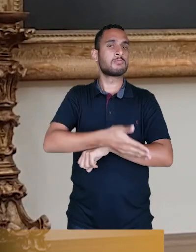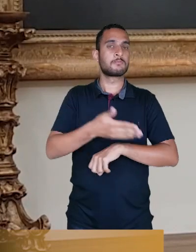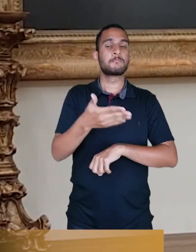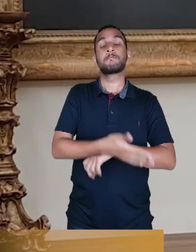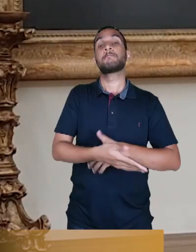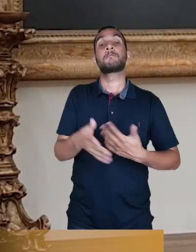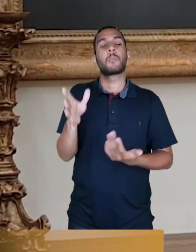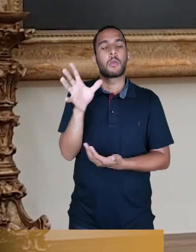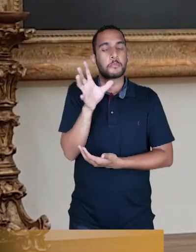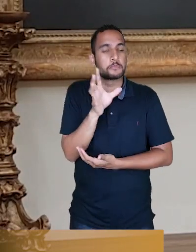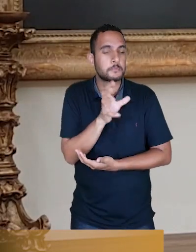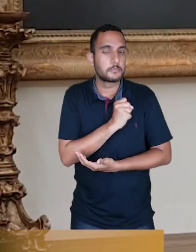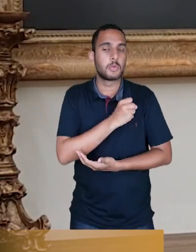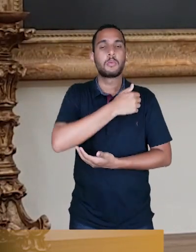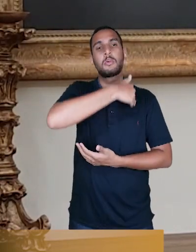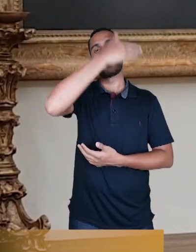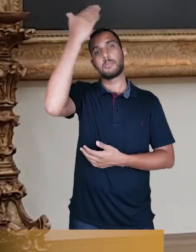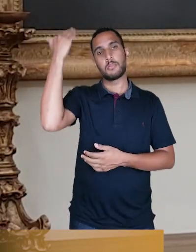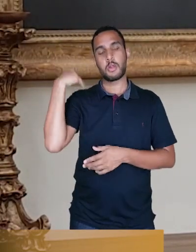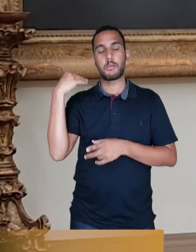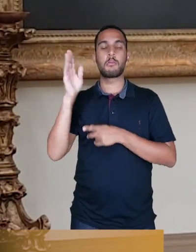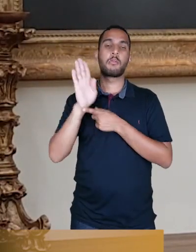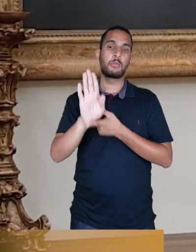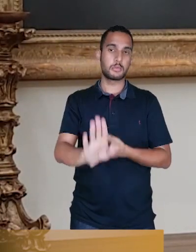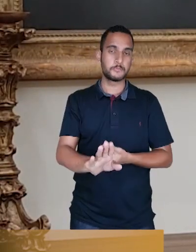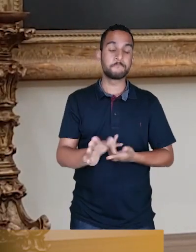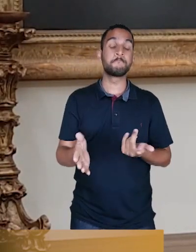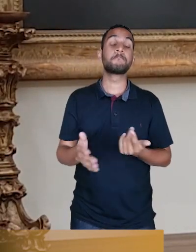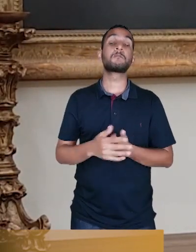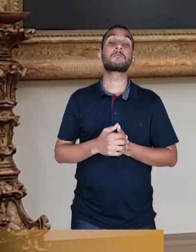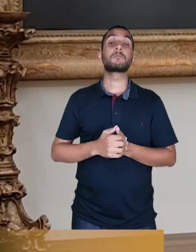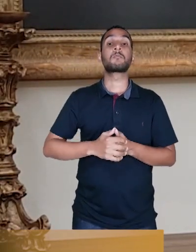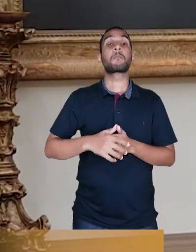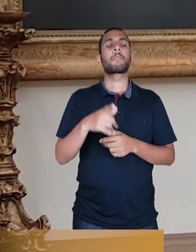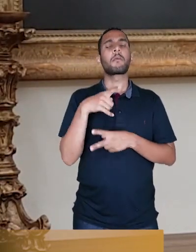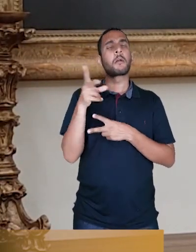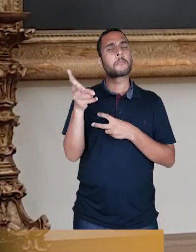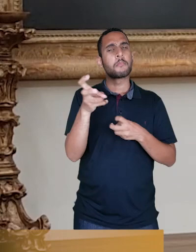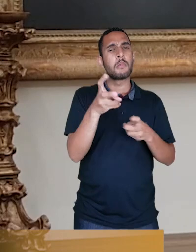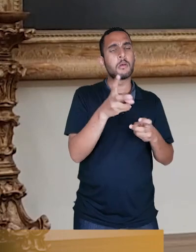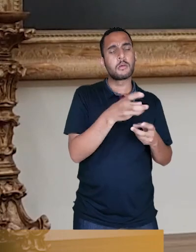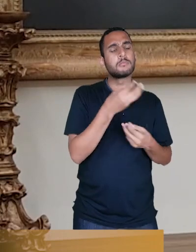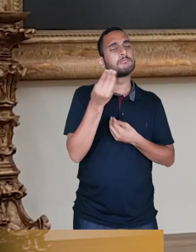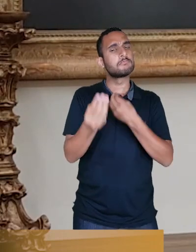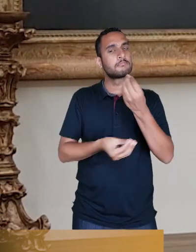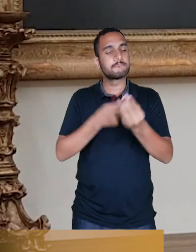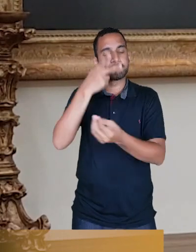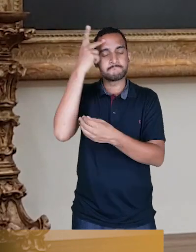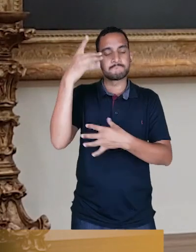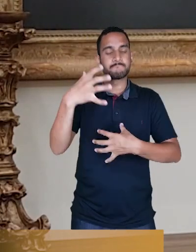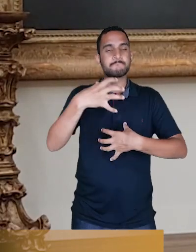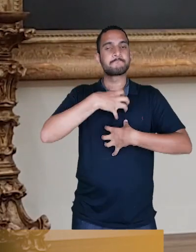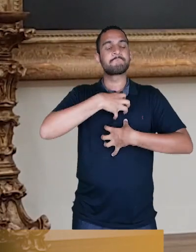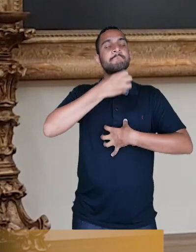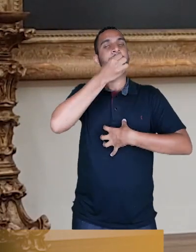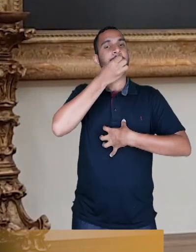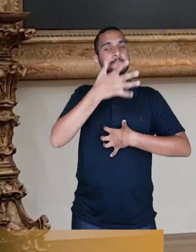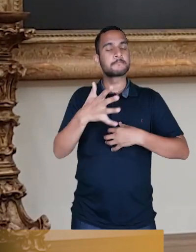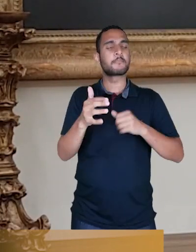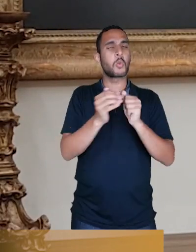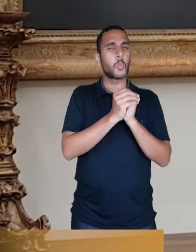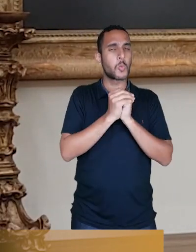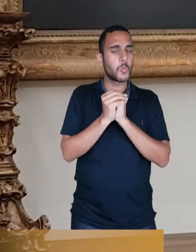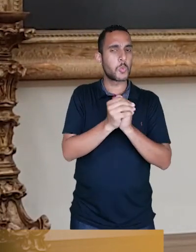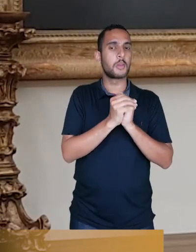então assim é uma emoção muito grande a nossa senhora auxiliadora ea gente vê se o tanto que as pessoas se sentem